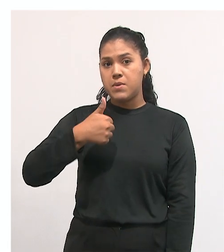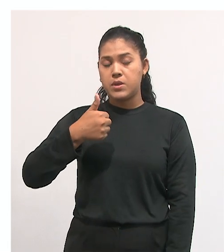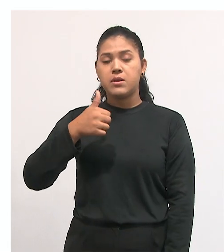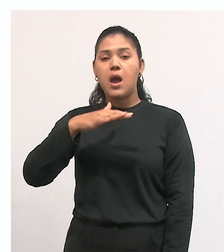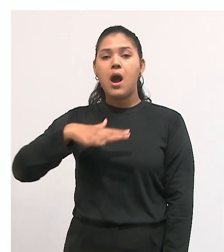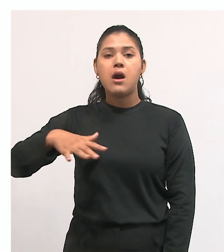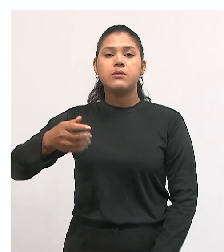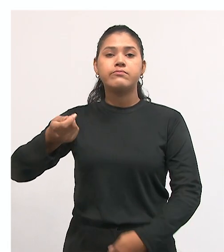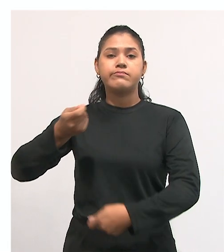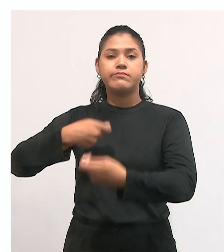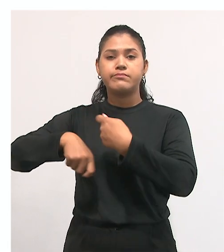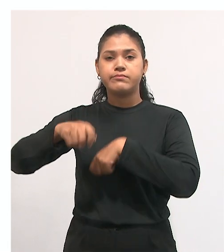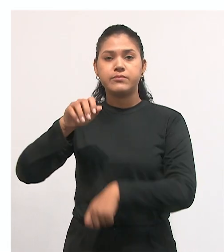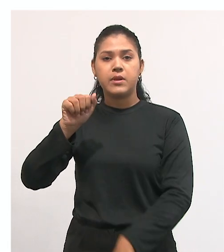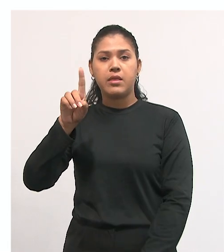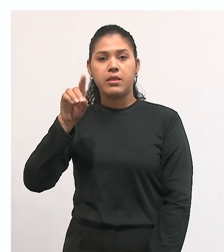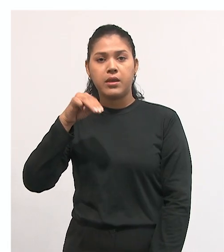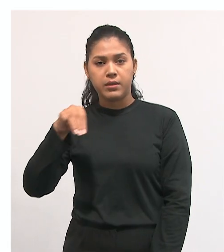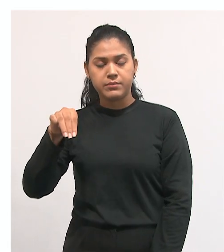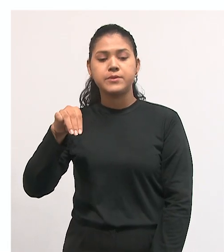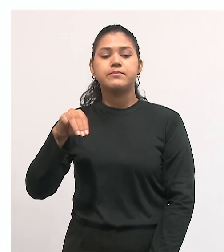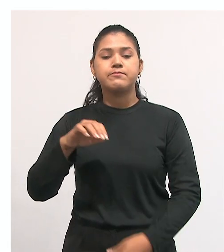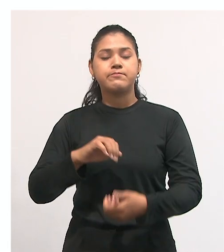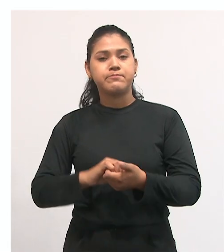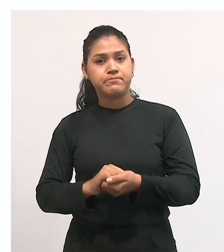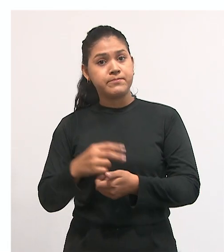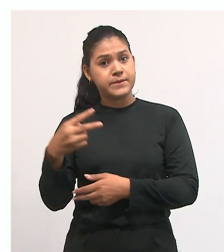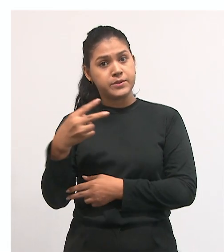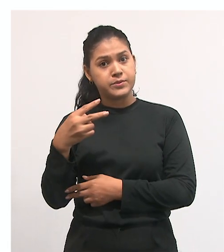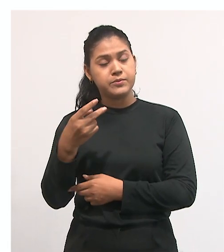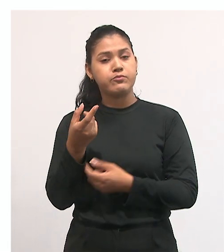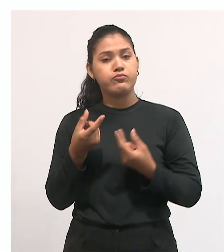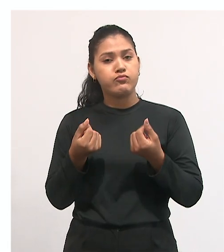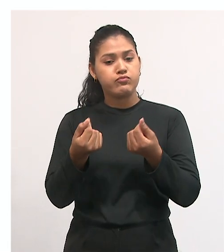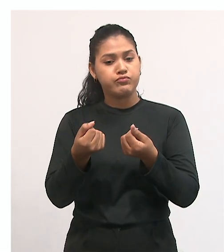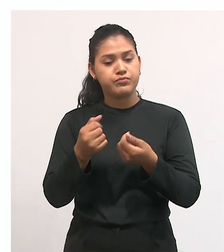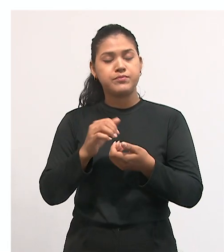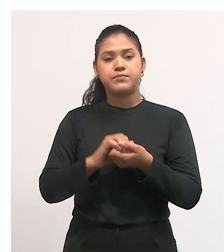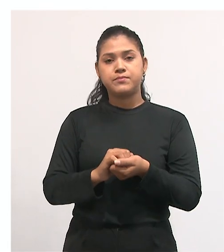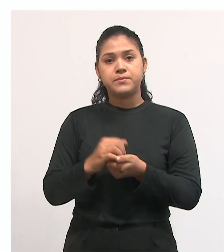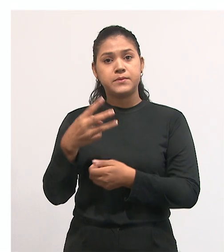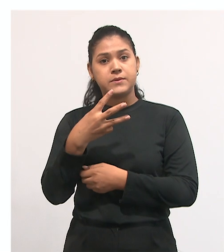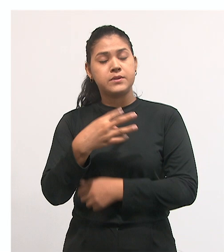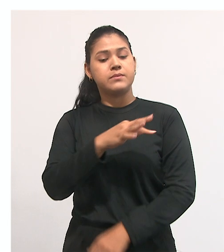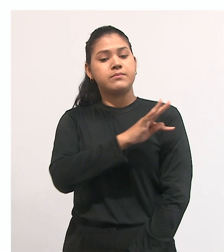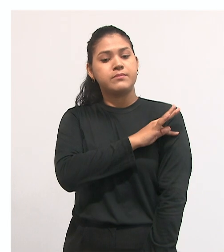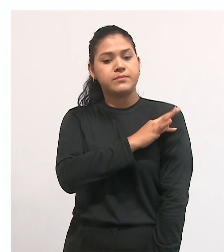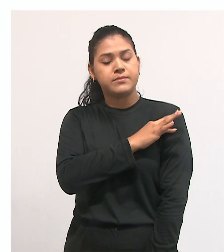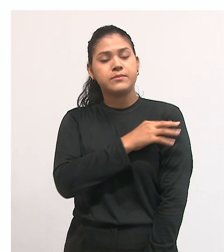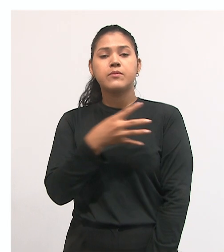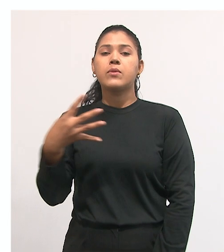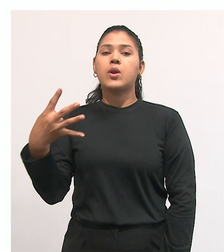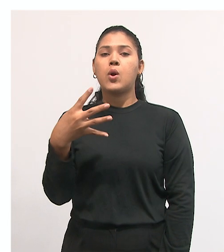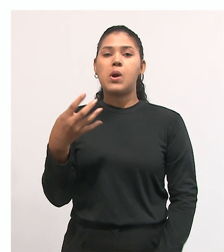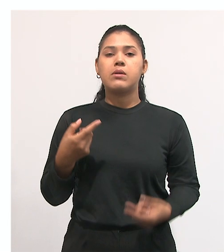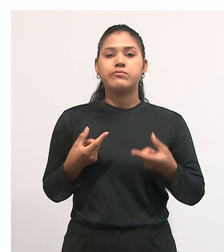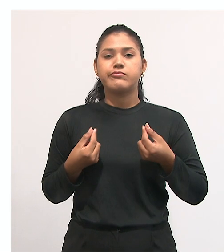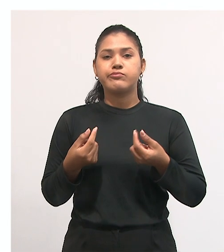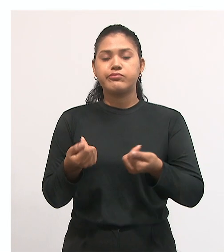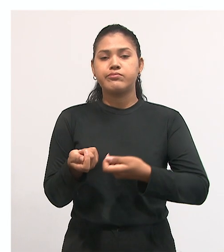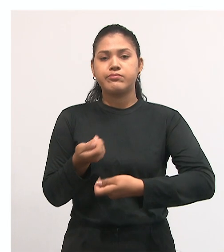caráter administrativo legal, segundo, de caráter econômico, terceiro, técnico, e por último, não menos importante, o